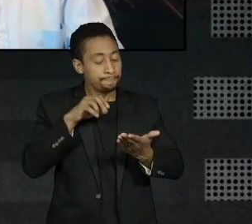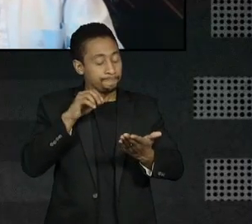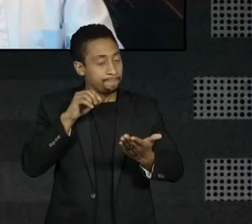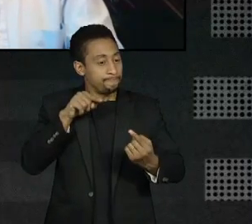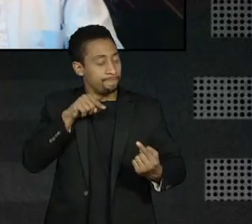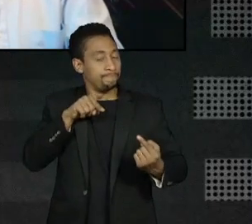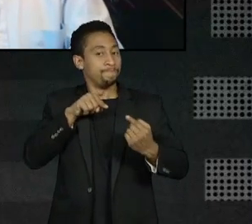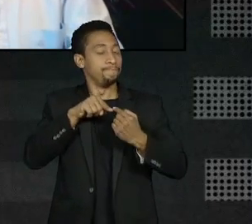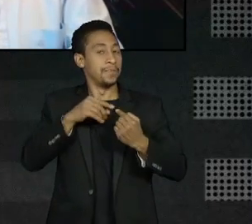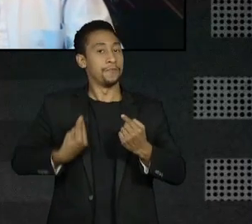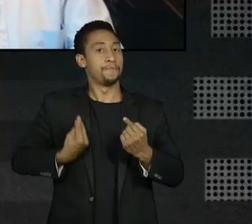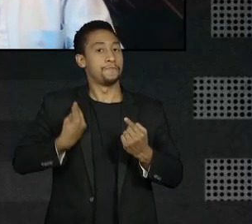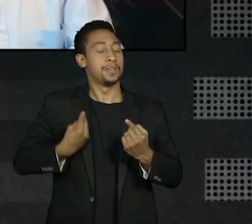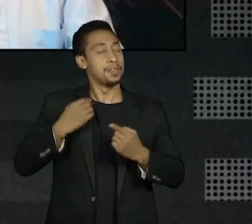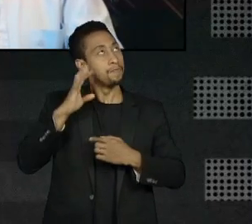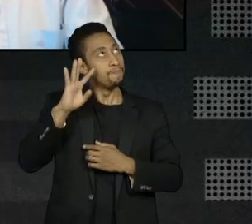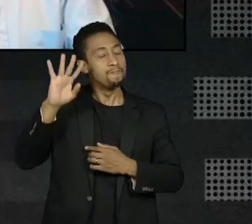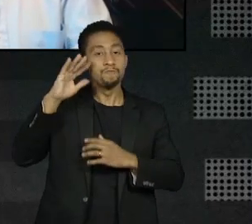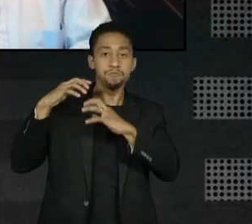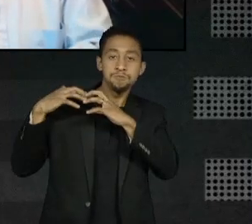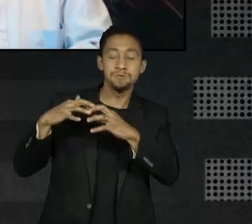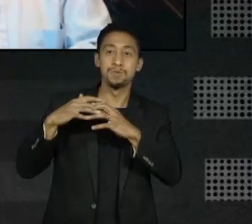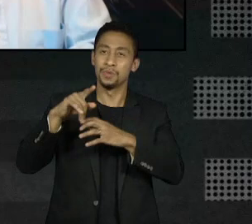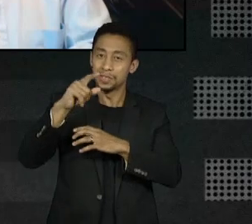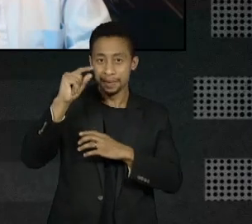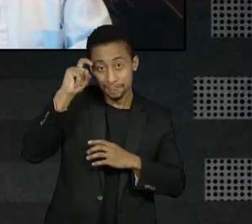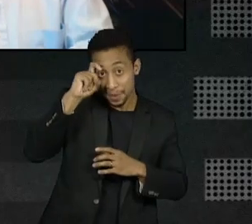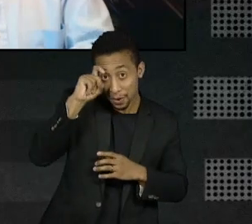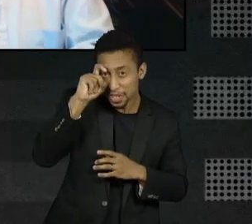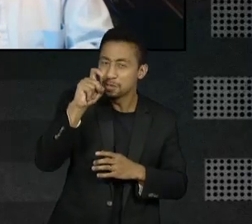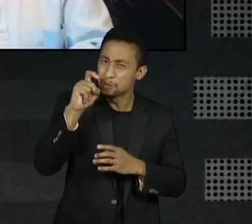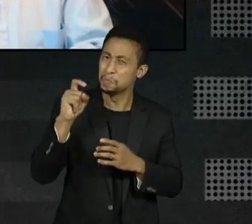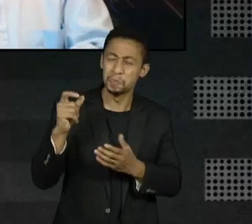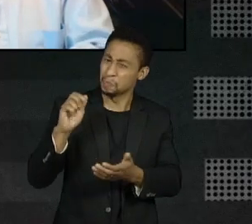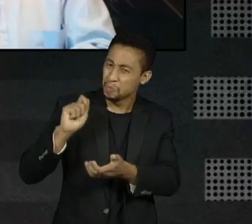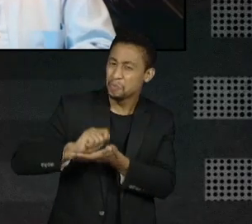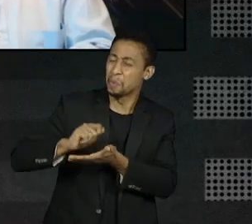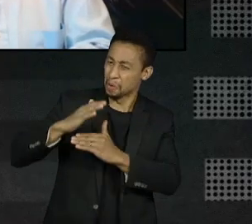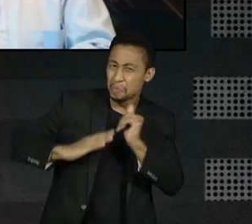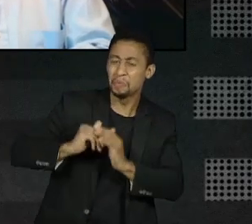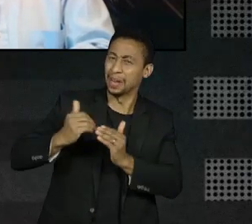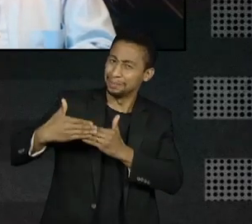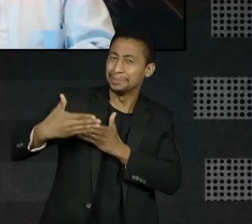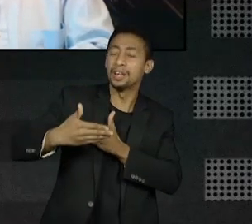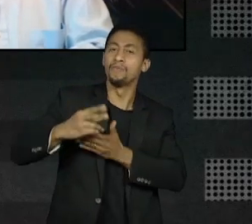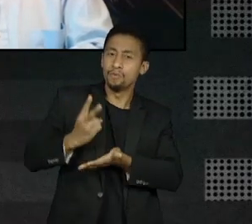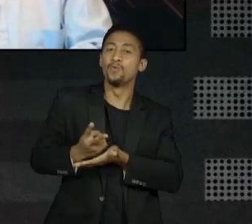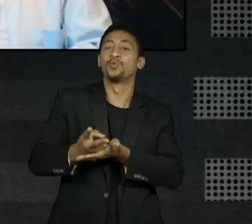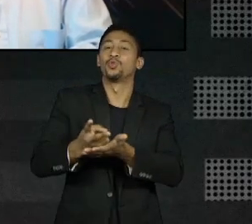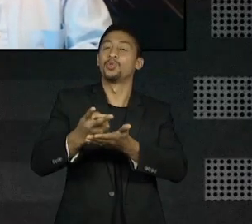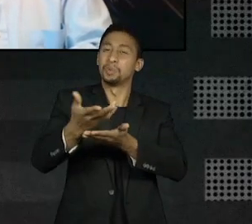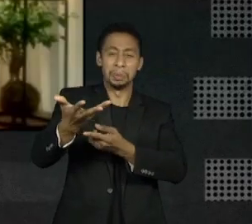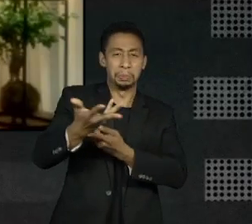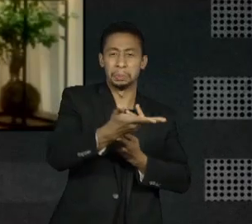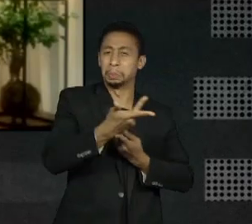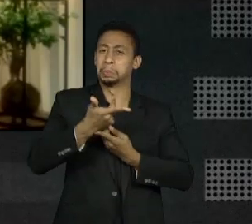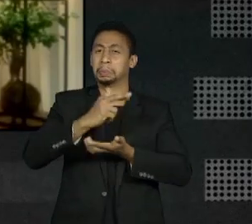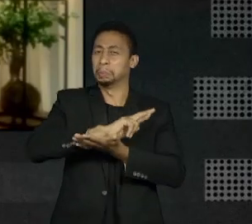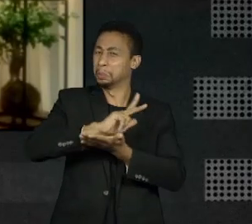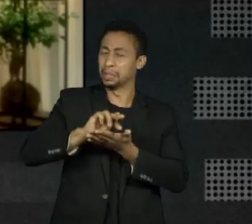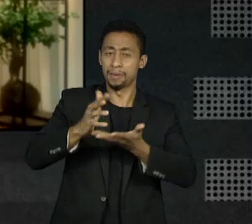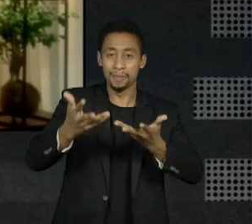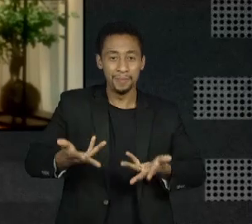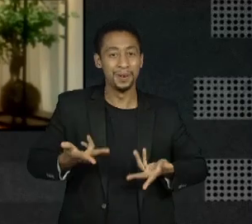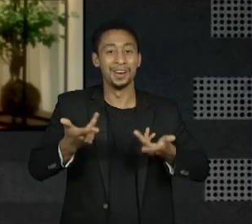Souza fez e continuará fazendo nessa imensa invenção desse multiartista, dessa